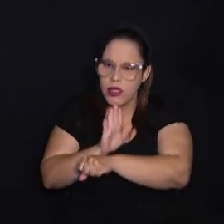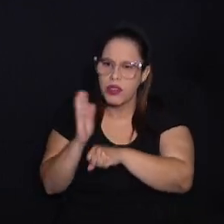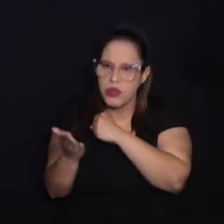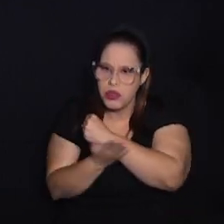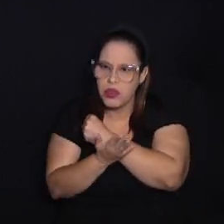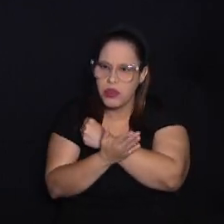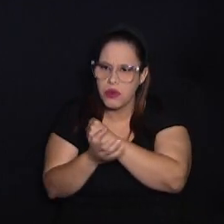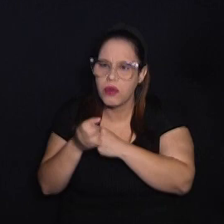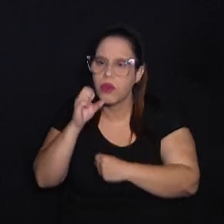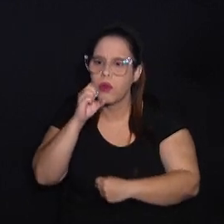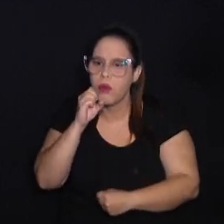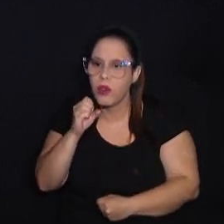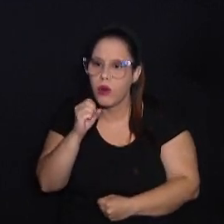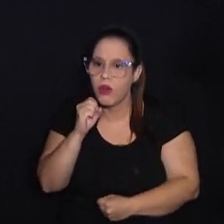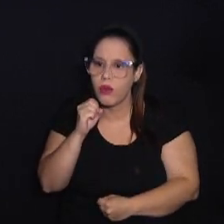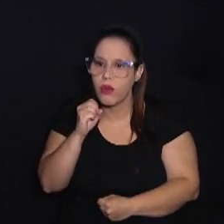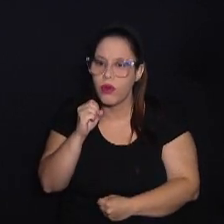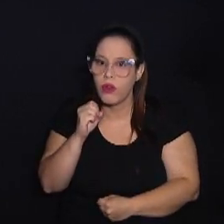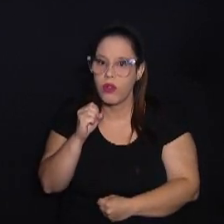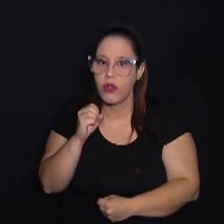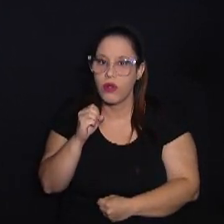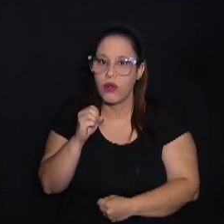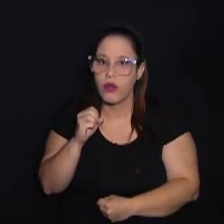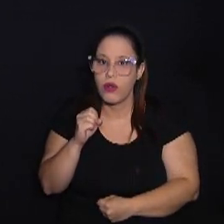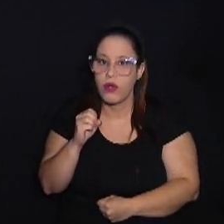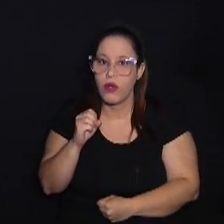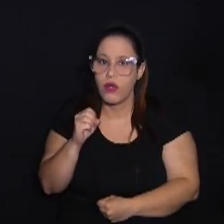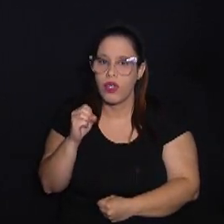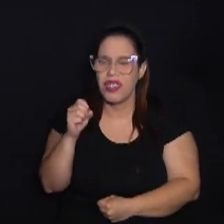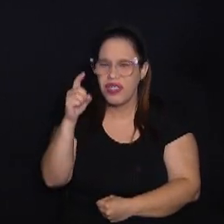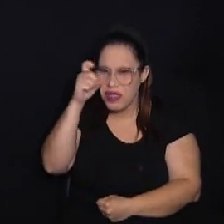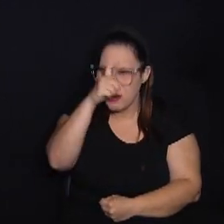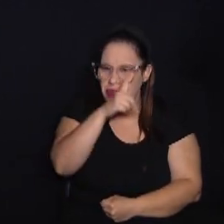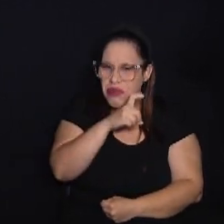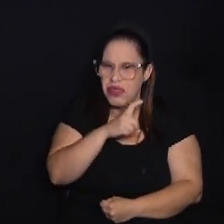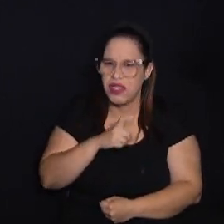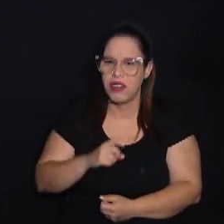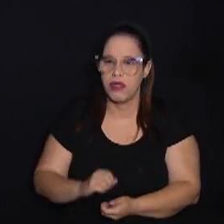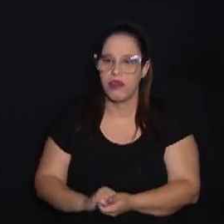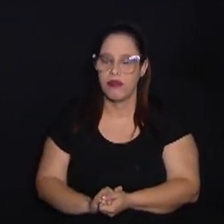Você pode arrumar? Eu acho que eu vou mudar. Isso.